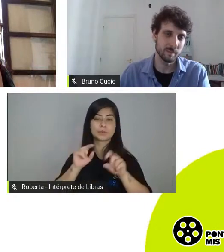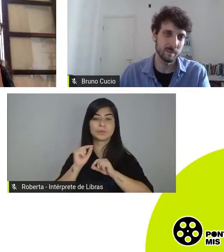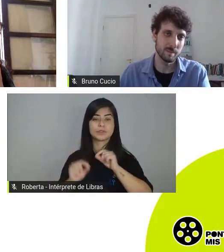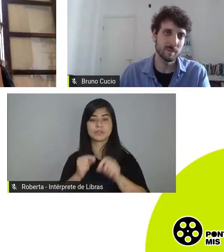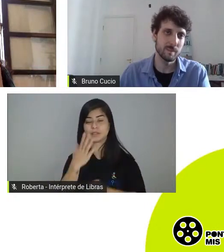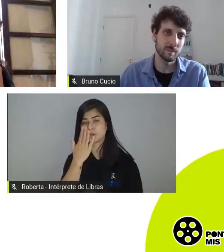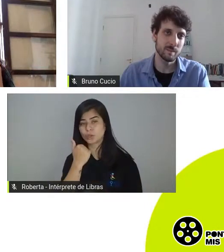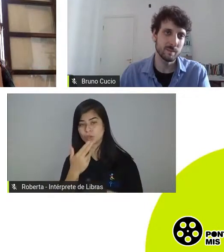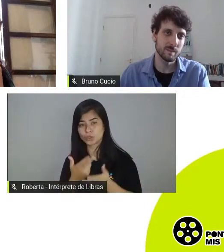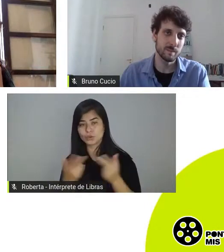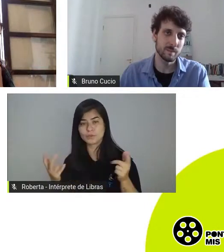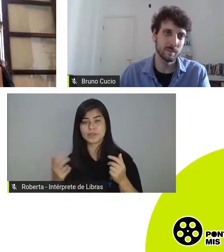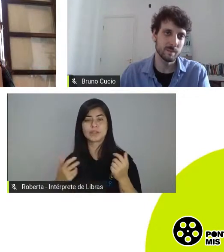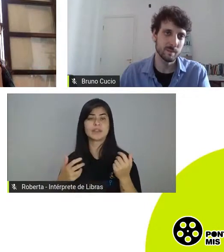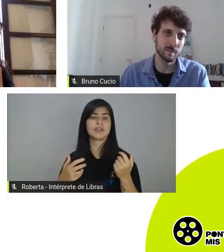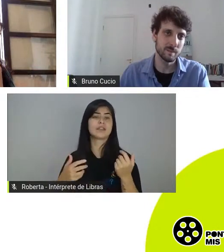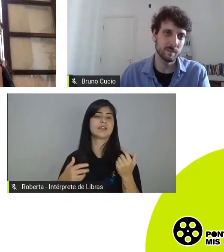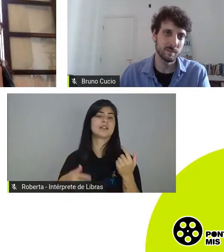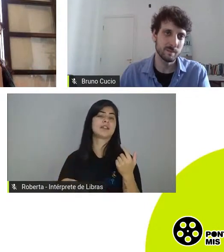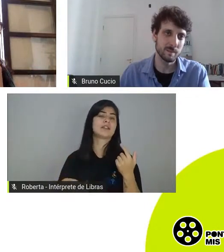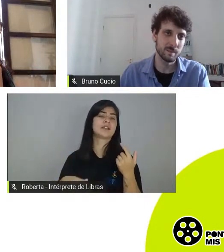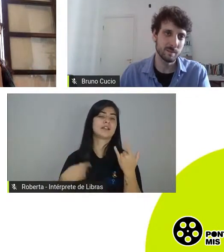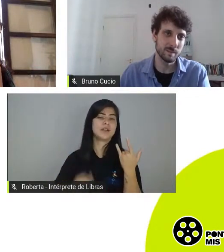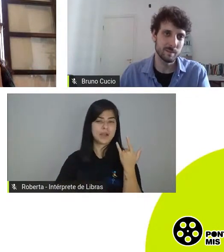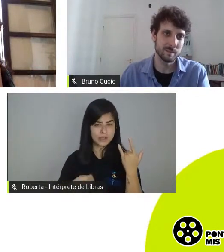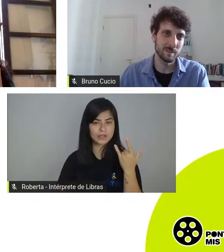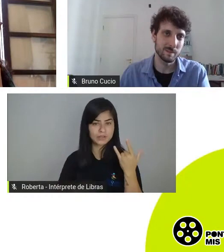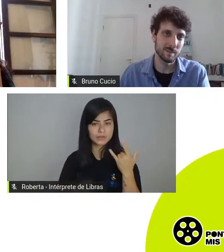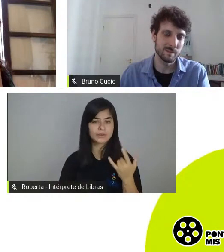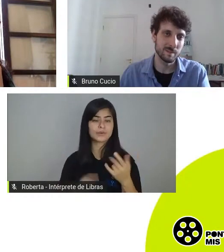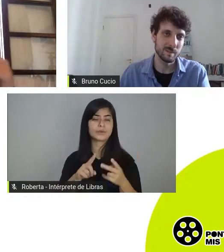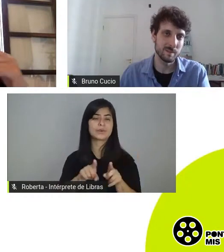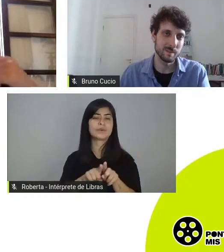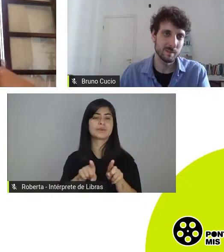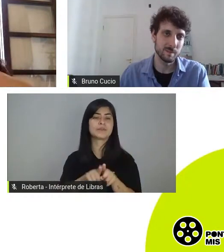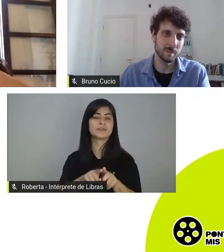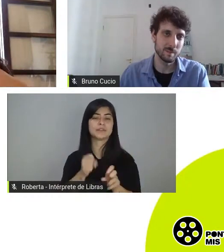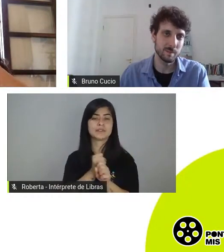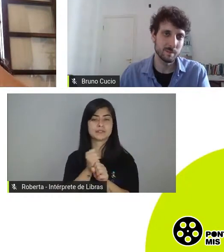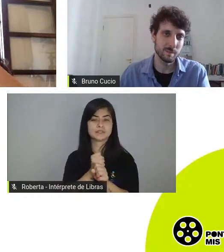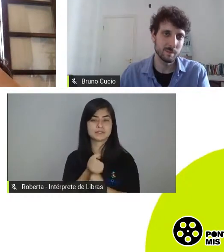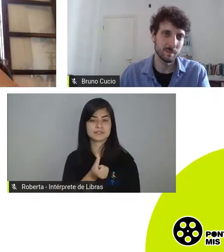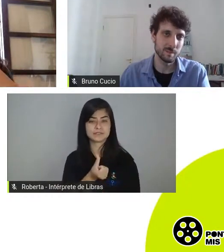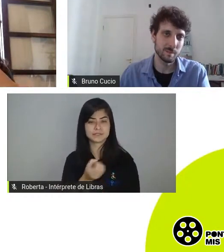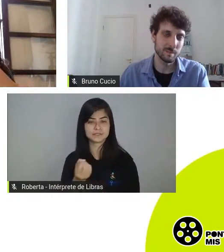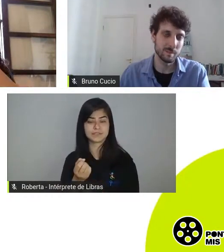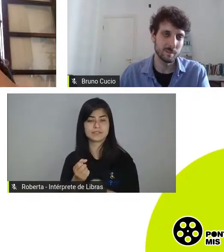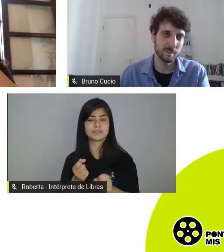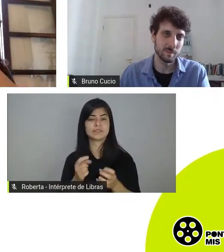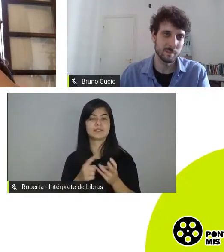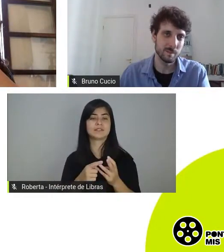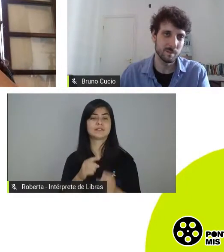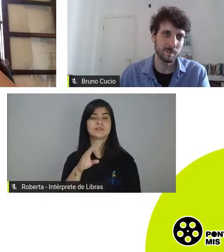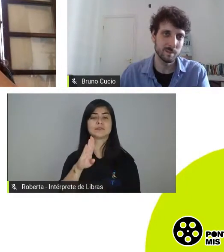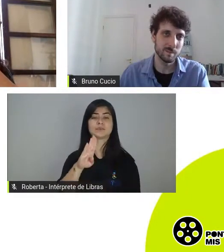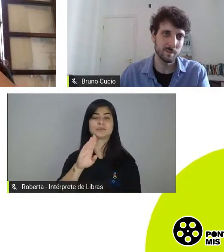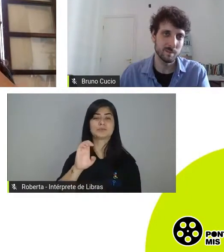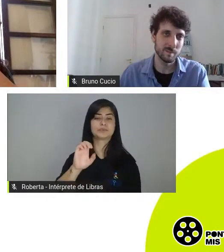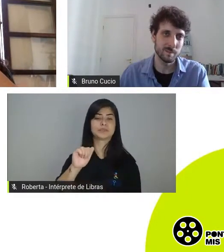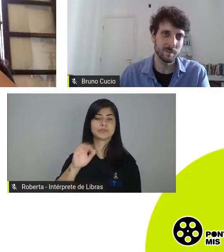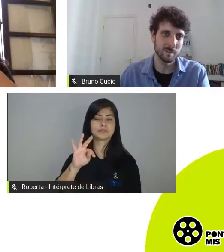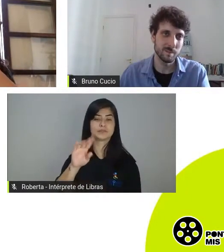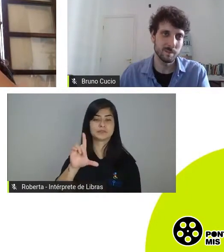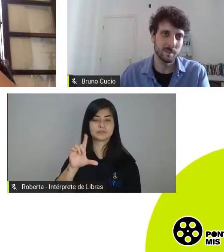The Hawks, que é um rock and roll, imitando meio rockabilly, Beatles, assim, dos anos 60, que é um disco raríssimo, que eu achei num